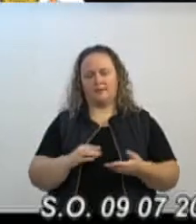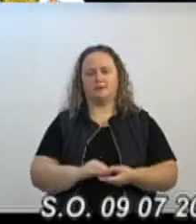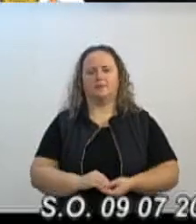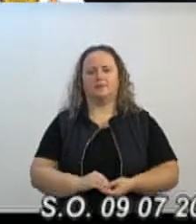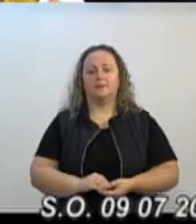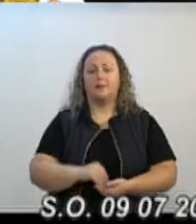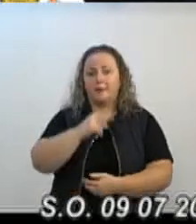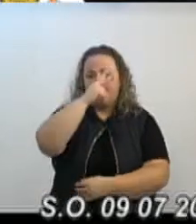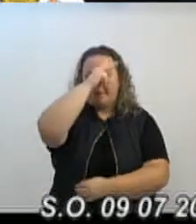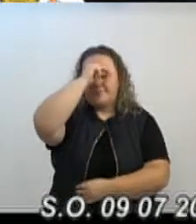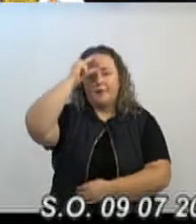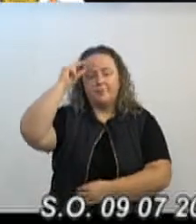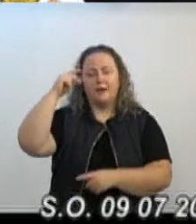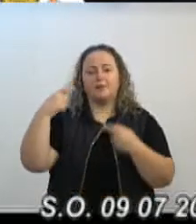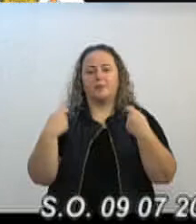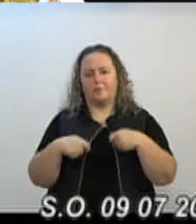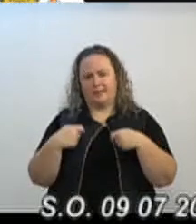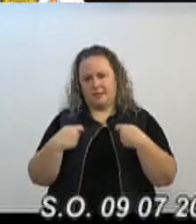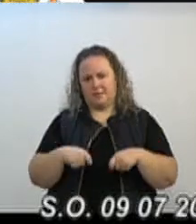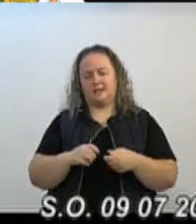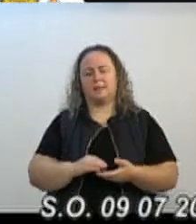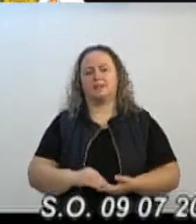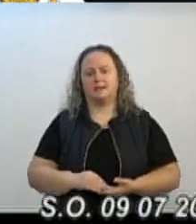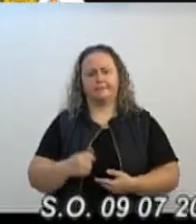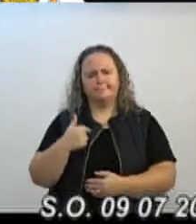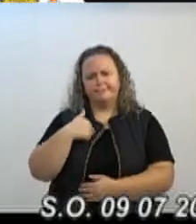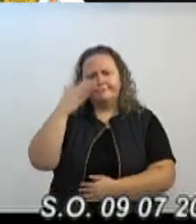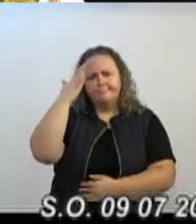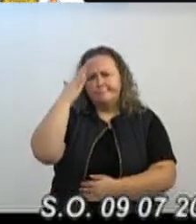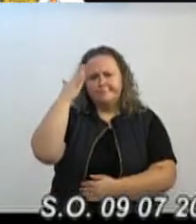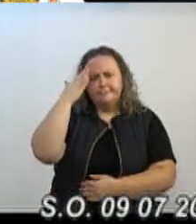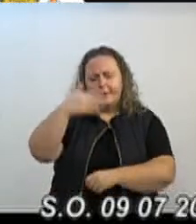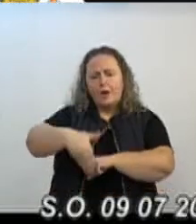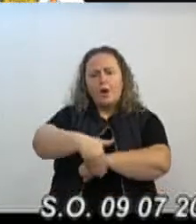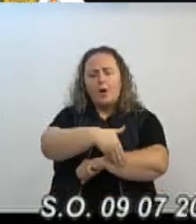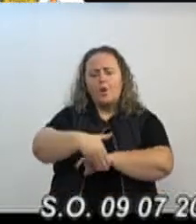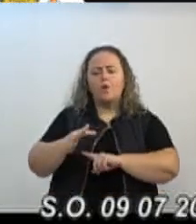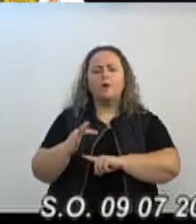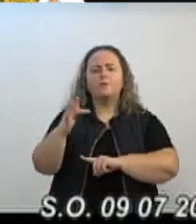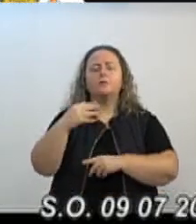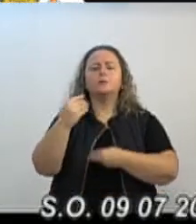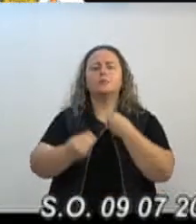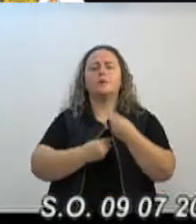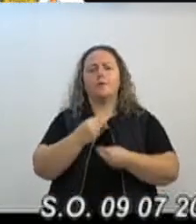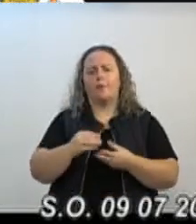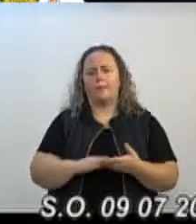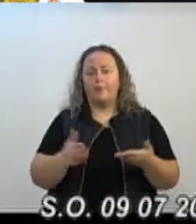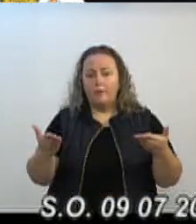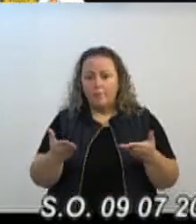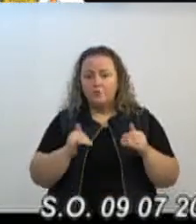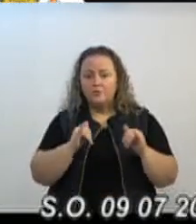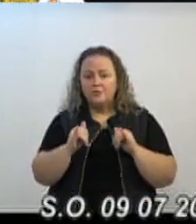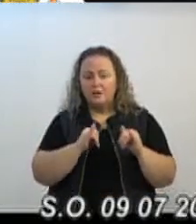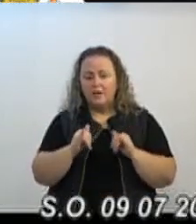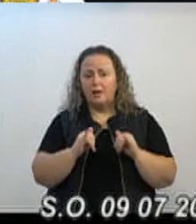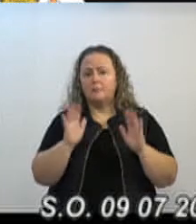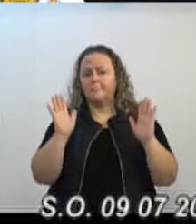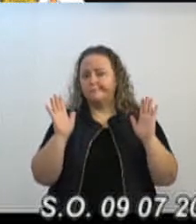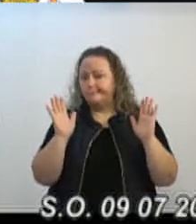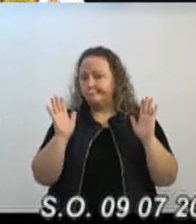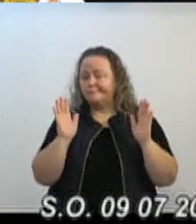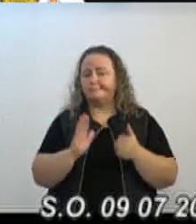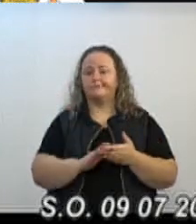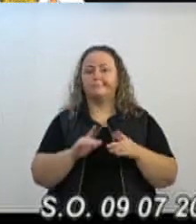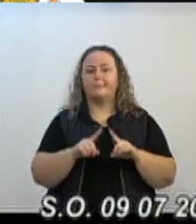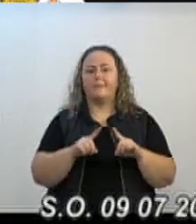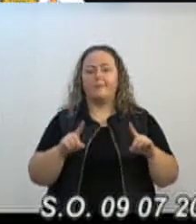vir do prefeito. A gente sabe perfeitamente, lá nas ruas, o povo tem acompanhado hoje com a internet, vai longe. E assim, o prefeito